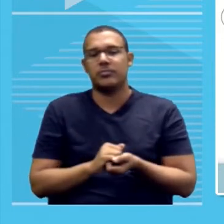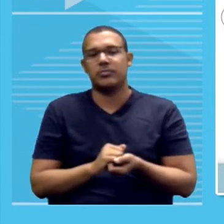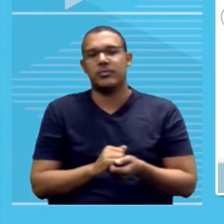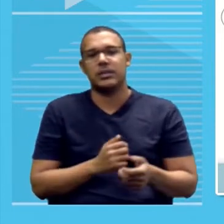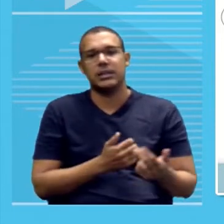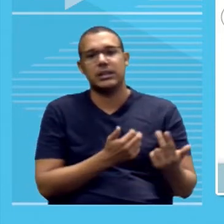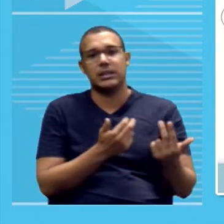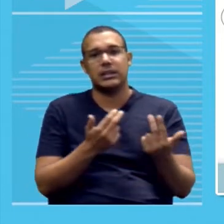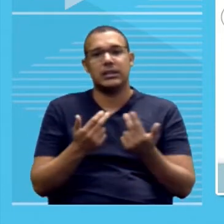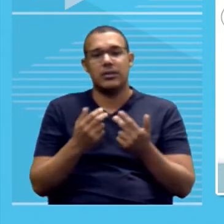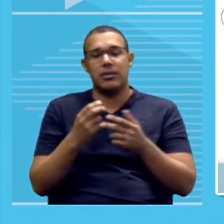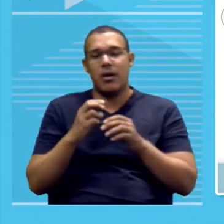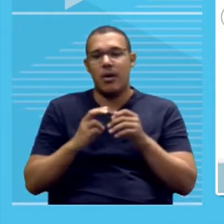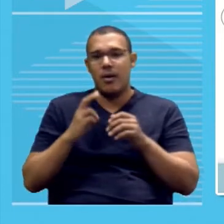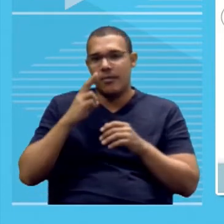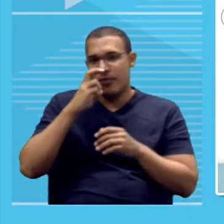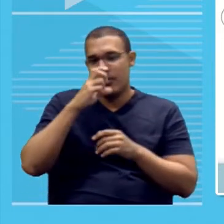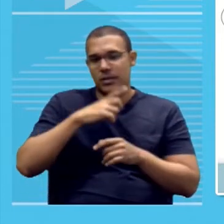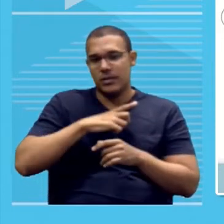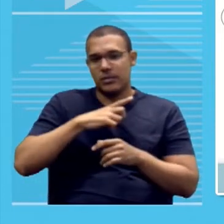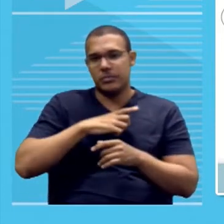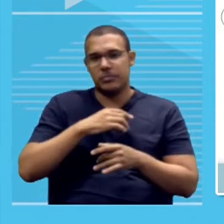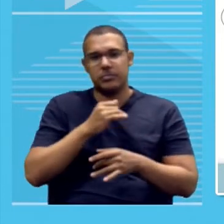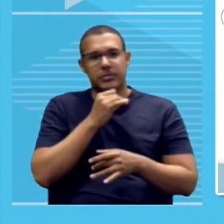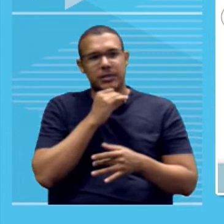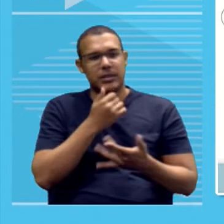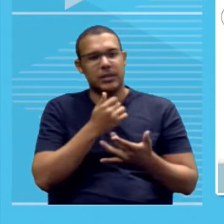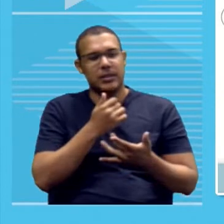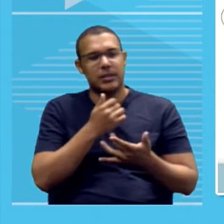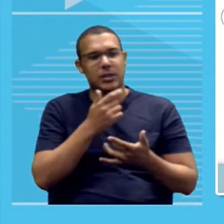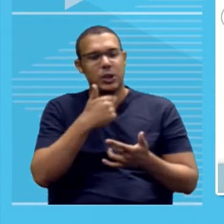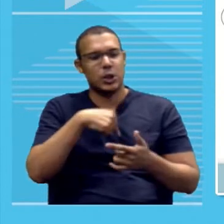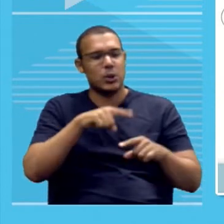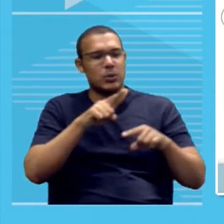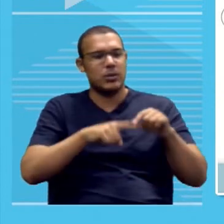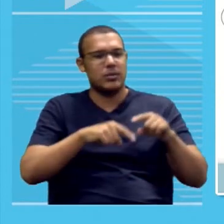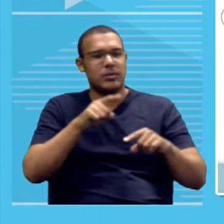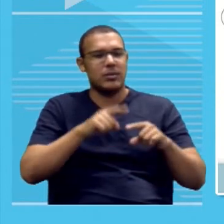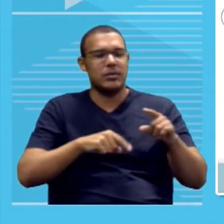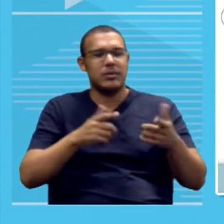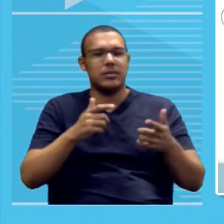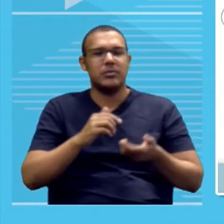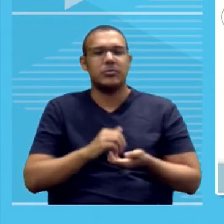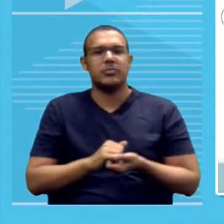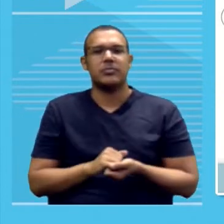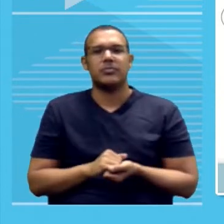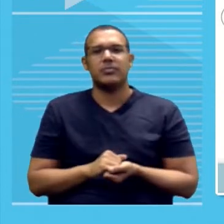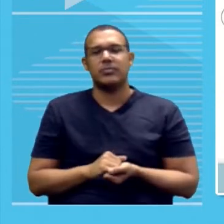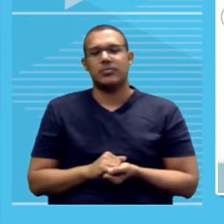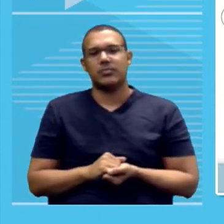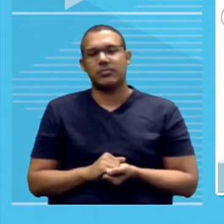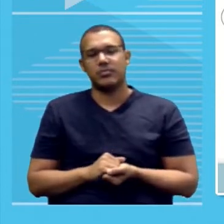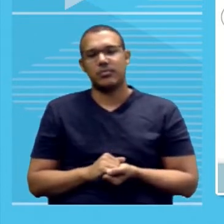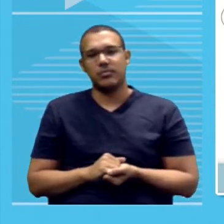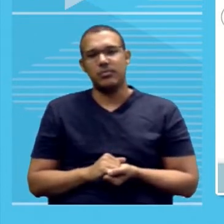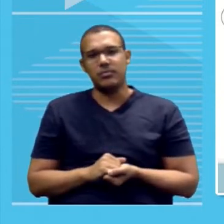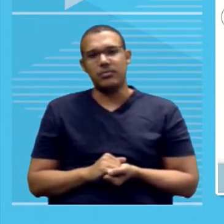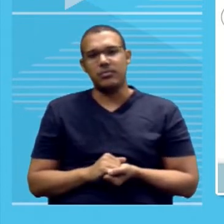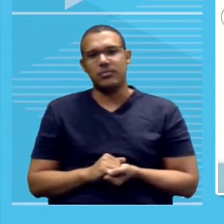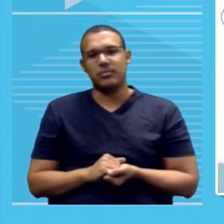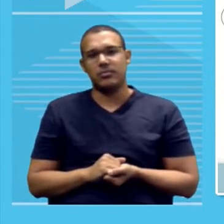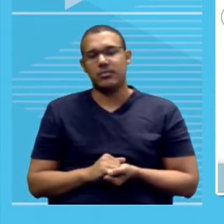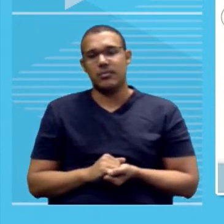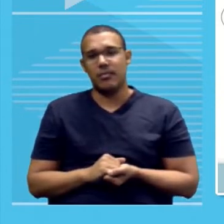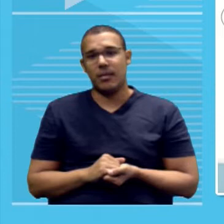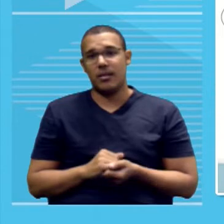à potência que ele tem. Se você pegar uma potência de um outro eletrodoméstico, né, aquela tabelinha que vem no eletrodoméstico, ele vai